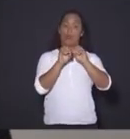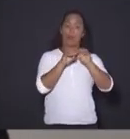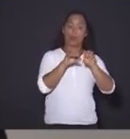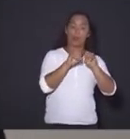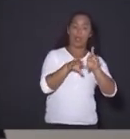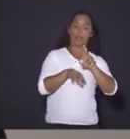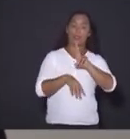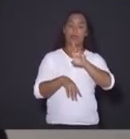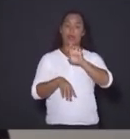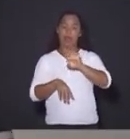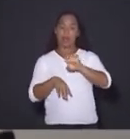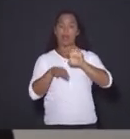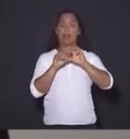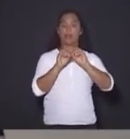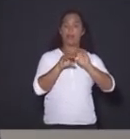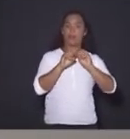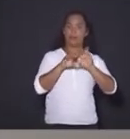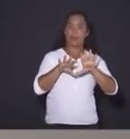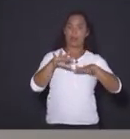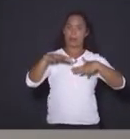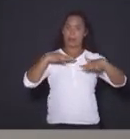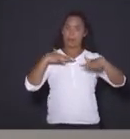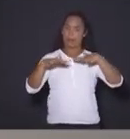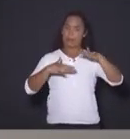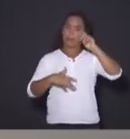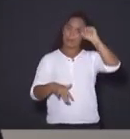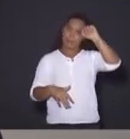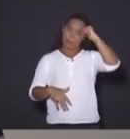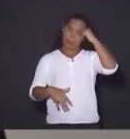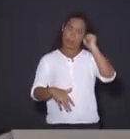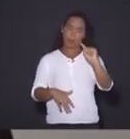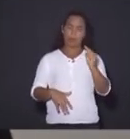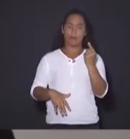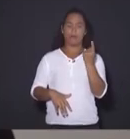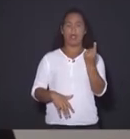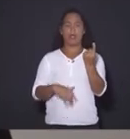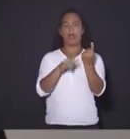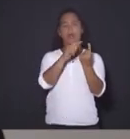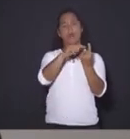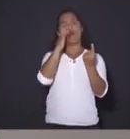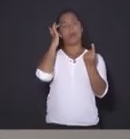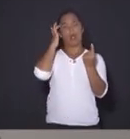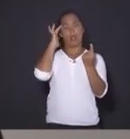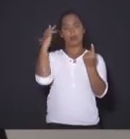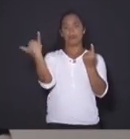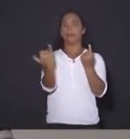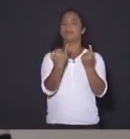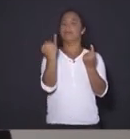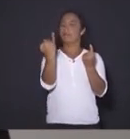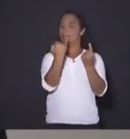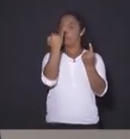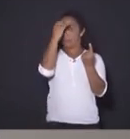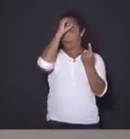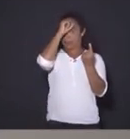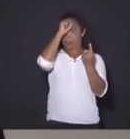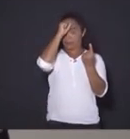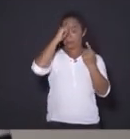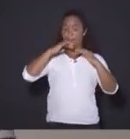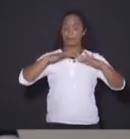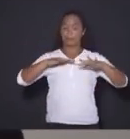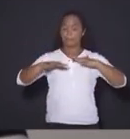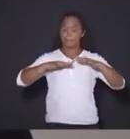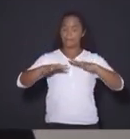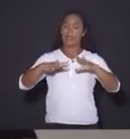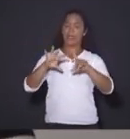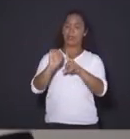do movimento negro tem uma questão que eu acho que é muito importante para se compreender é que os movimentos sociais